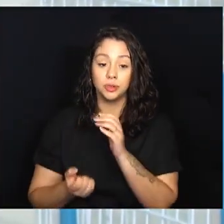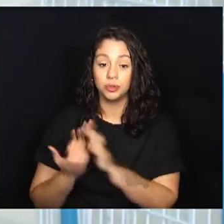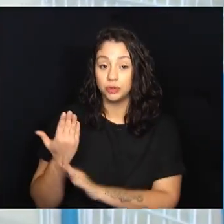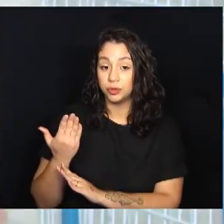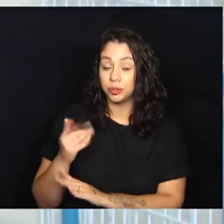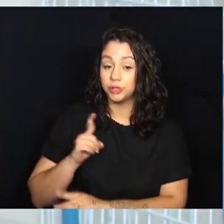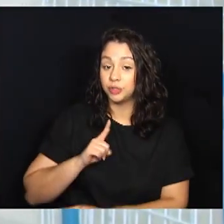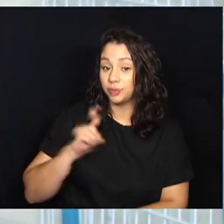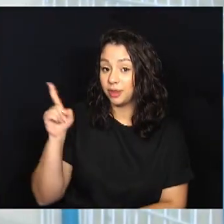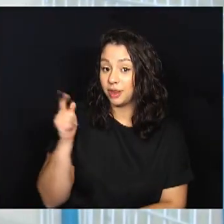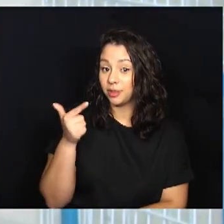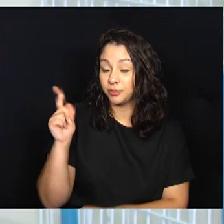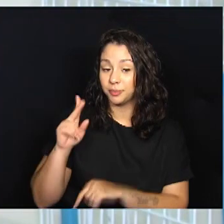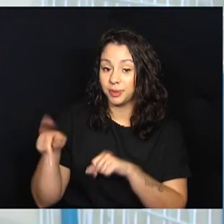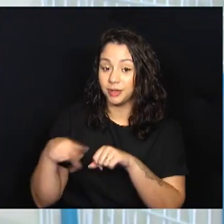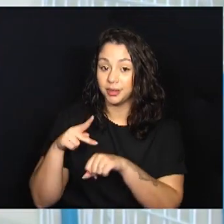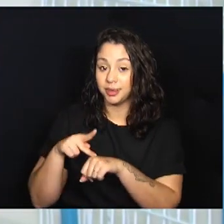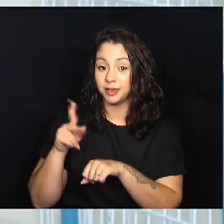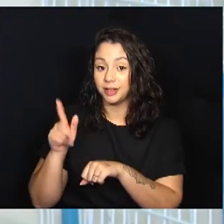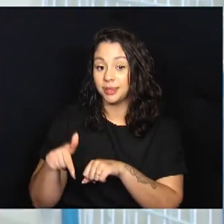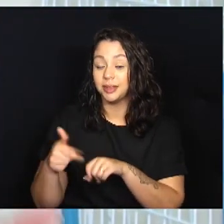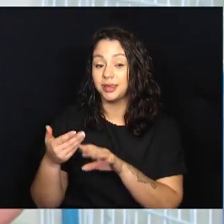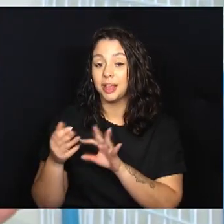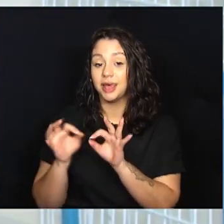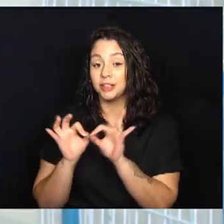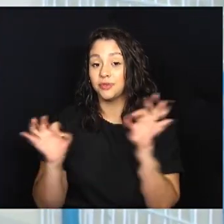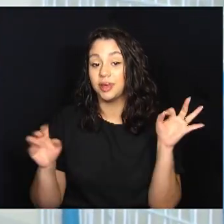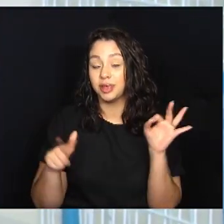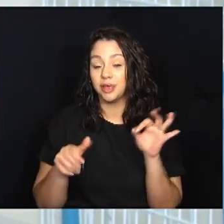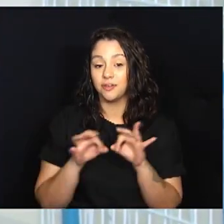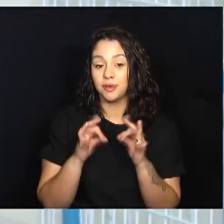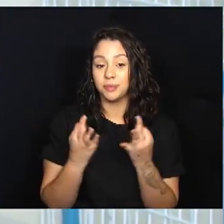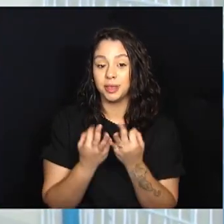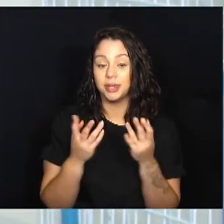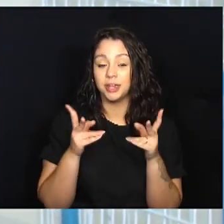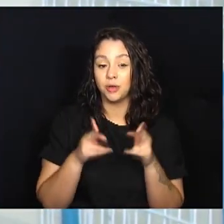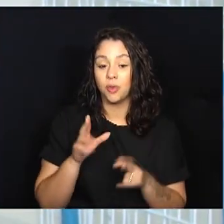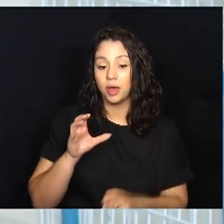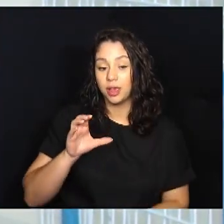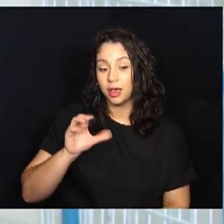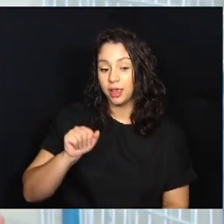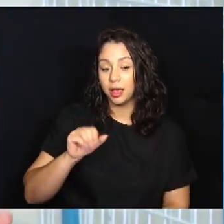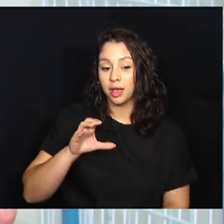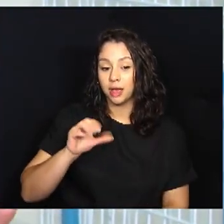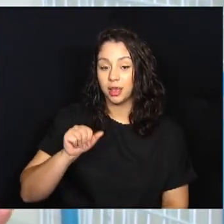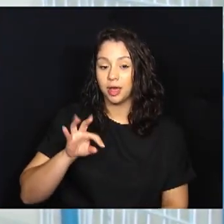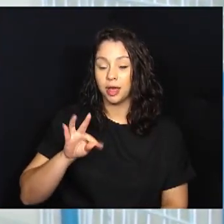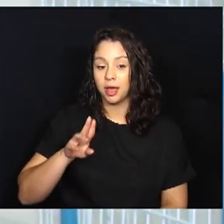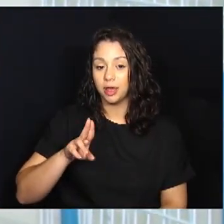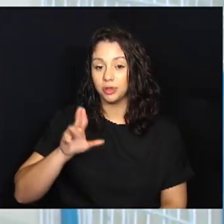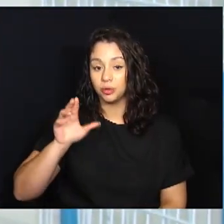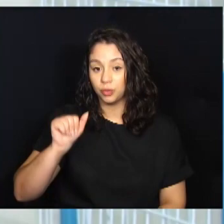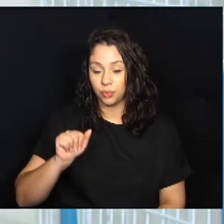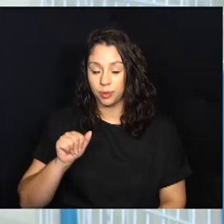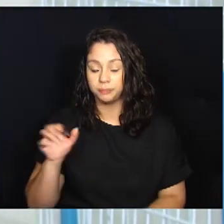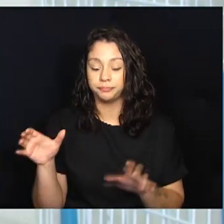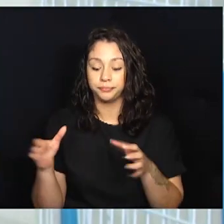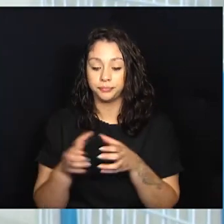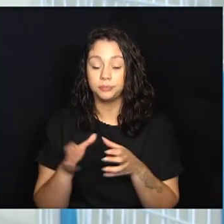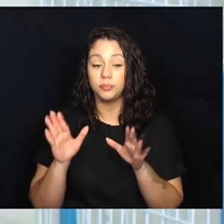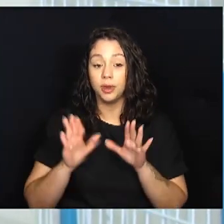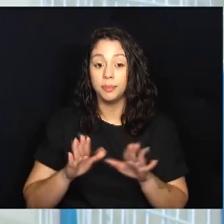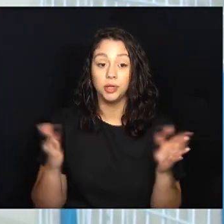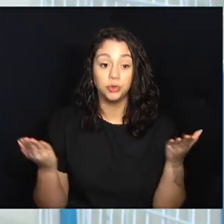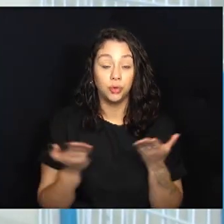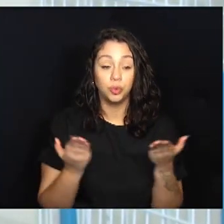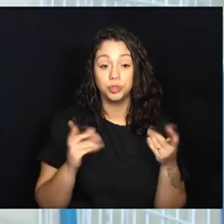como se fosse uma prima distante da cacatua. Elas são da mesma família, elas pertencem à mesma família dos psitacídeos, né? Só que hoje em